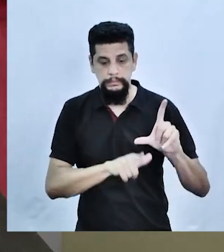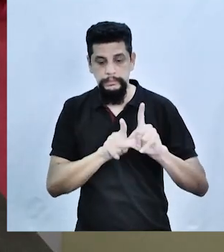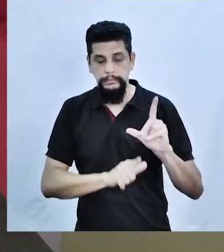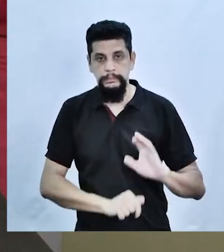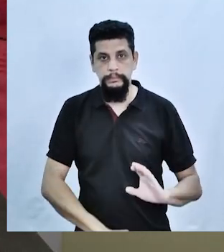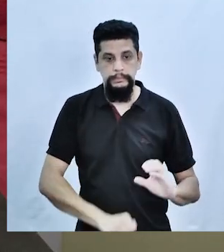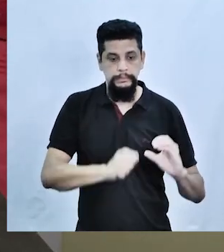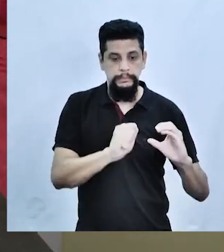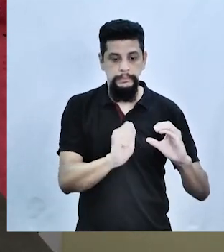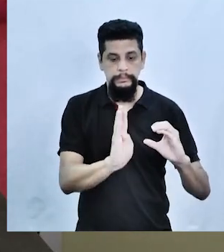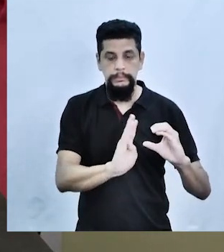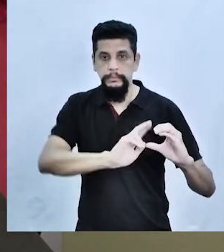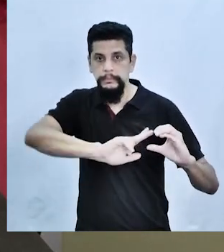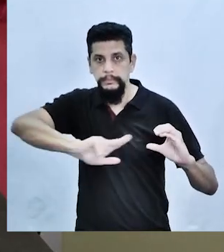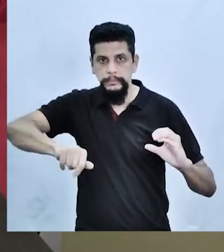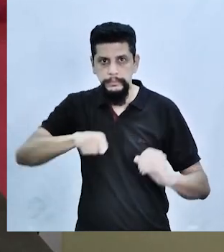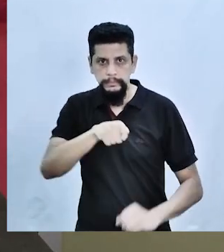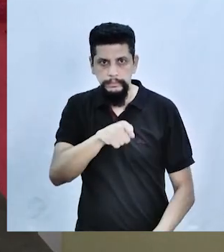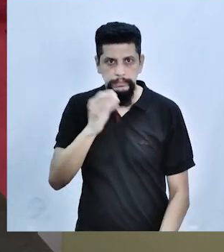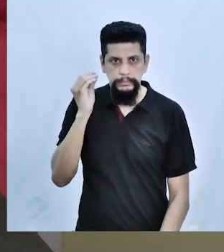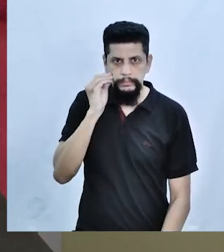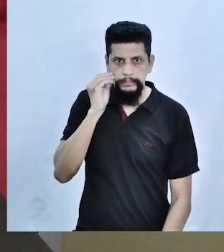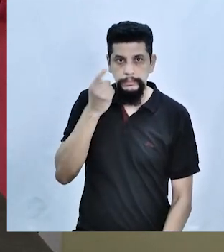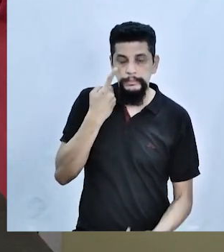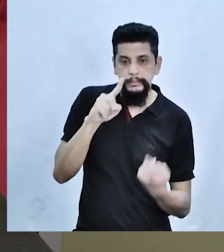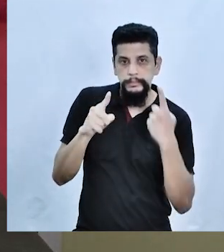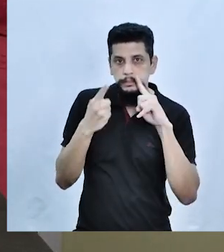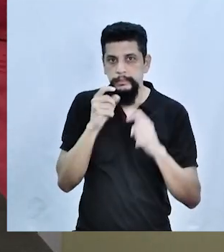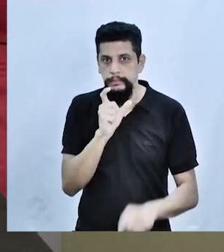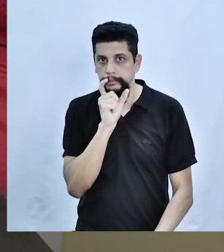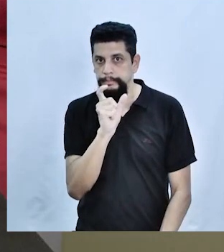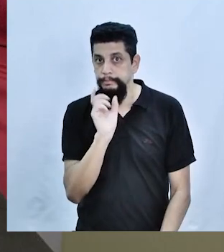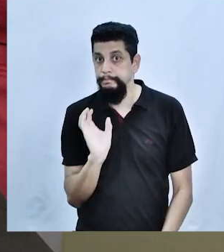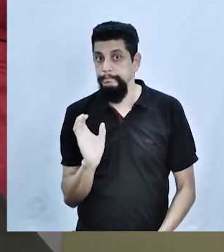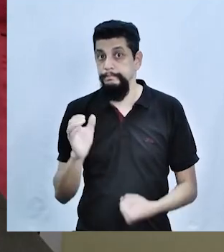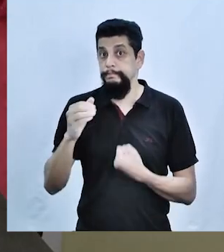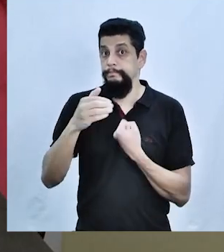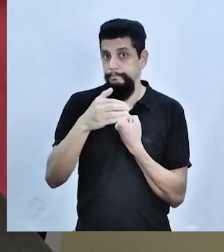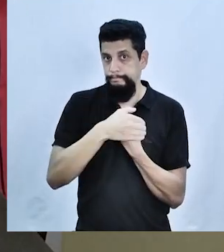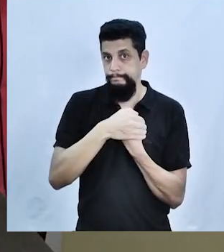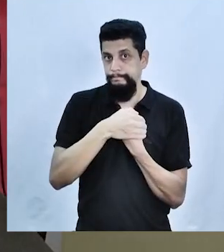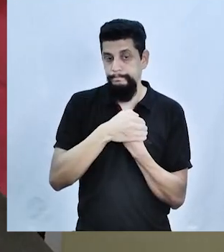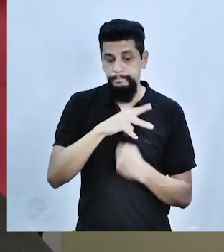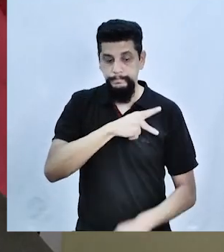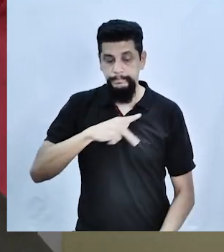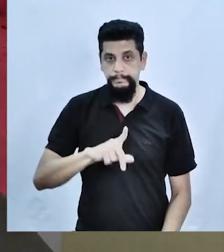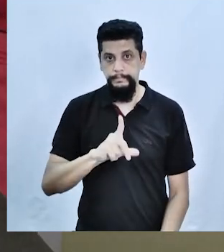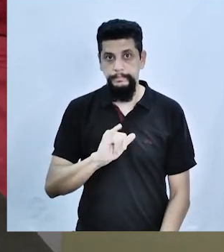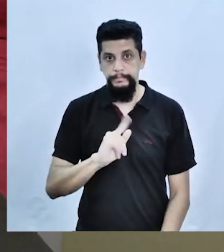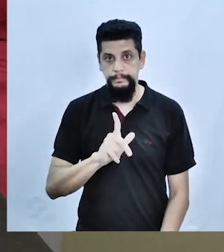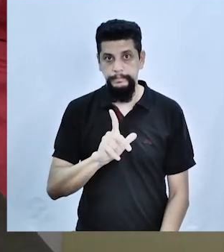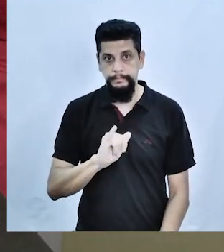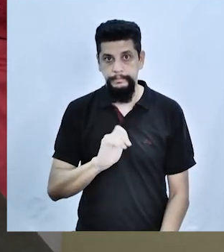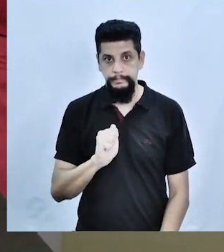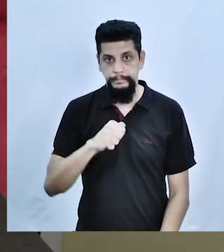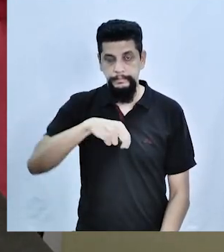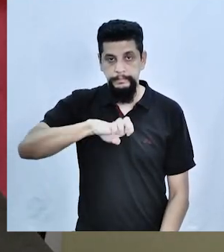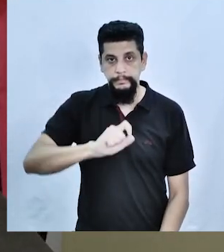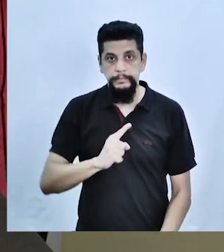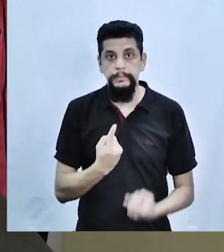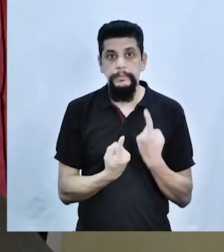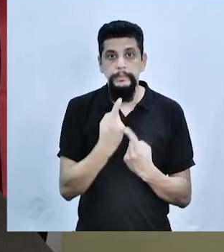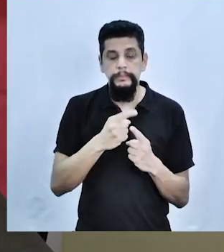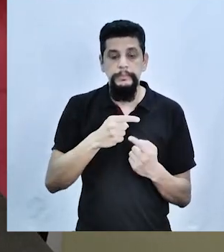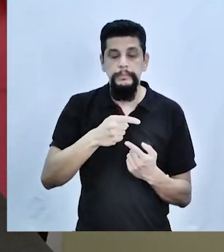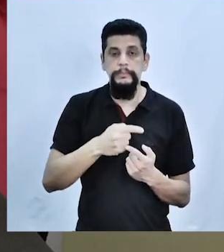teu alfabeto para você já começar a tentar descobrir a palavra secreta. A professora Liliane vai contar para vocês